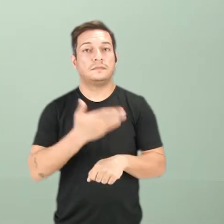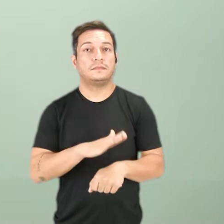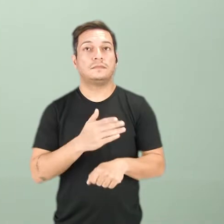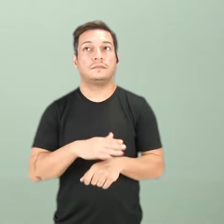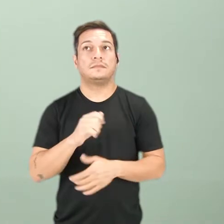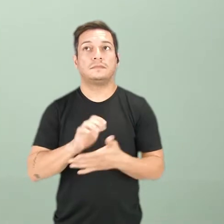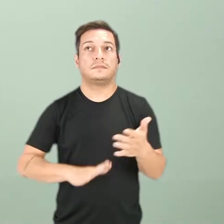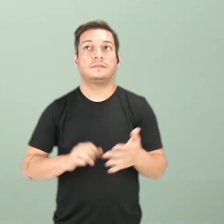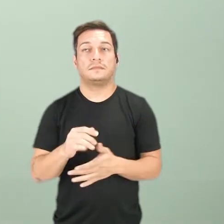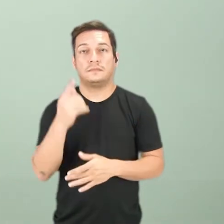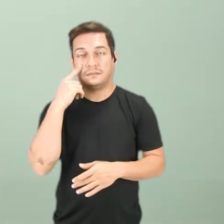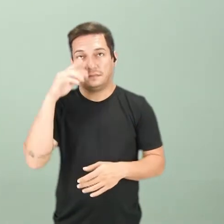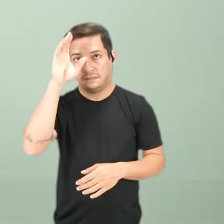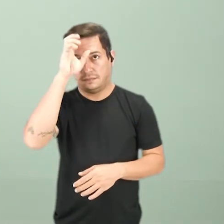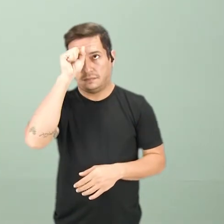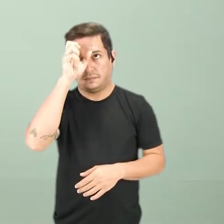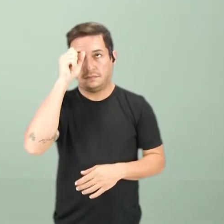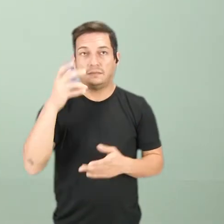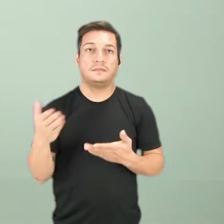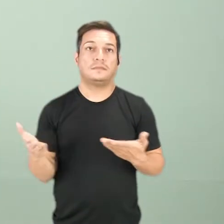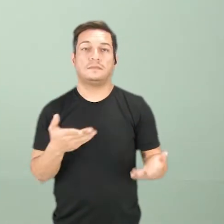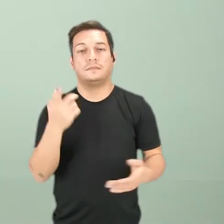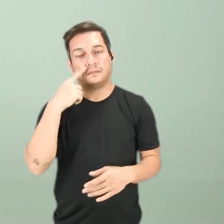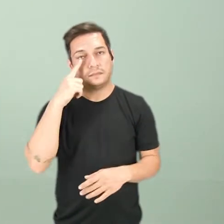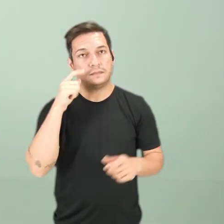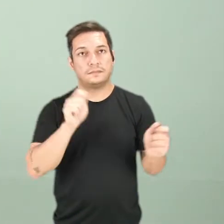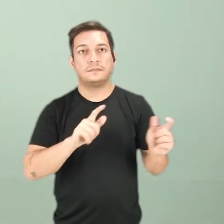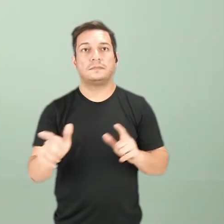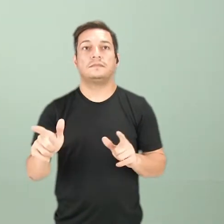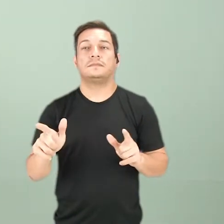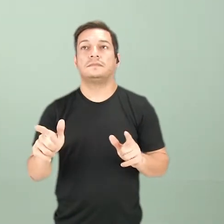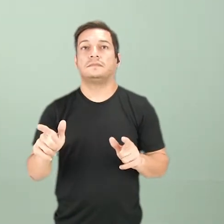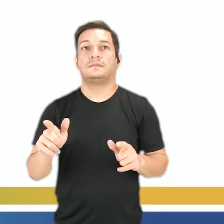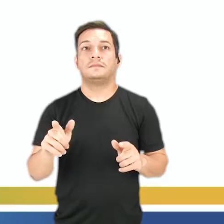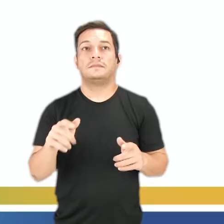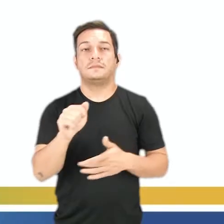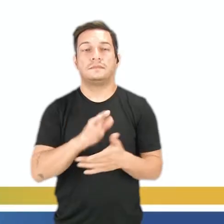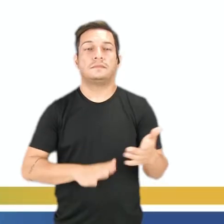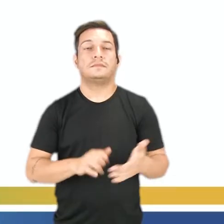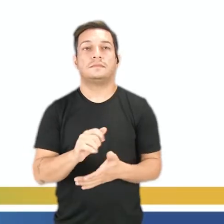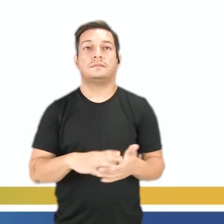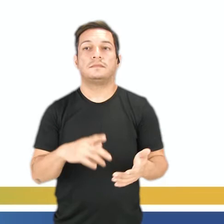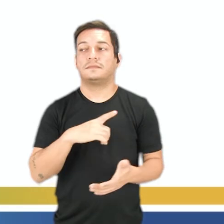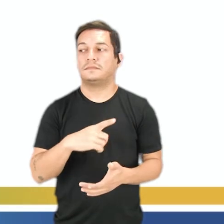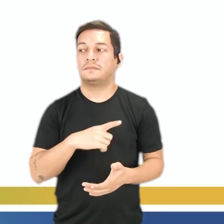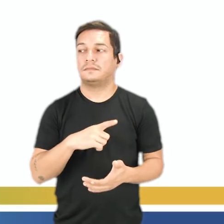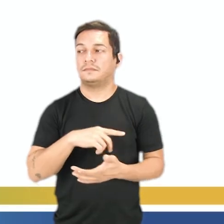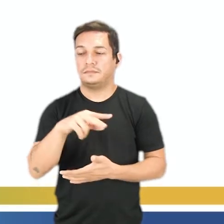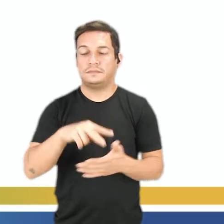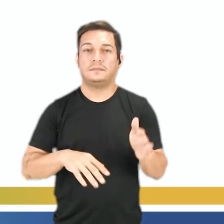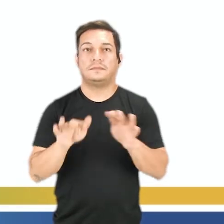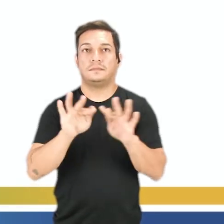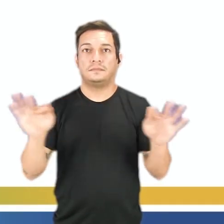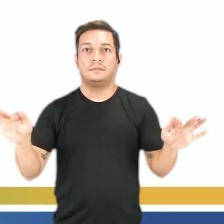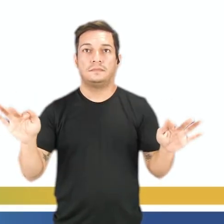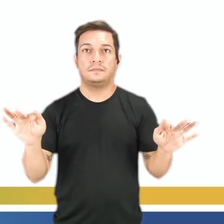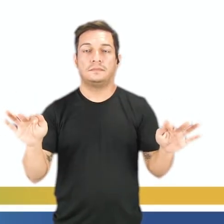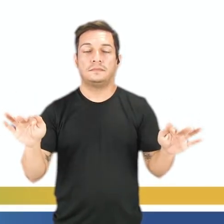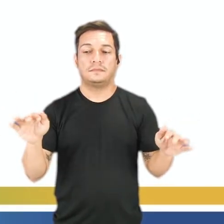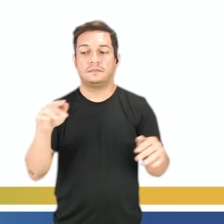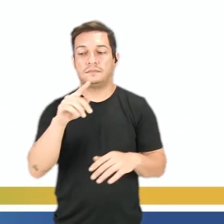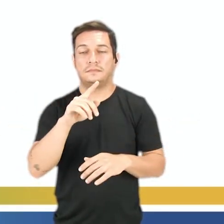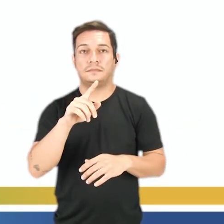vamos praticar, ver se a gente aprendeu mesmo, tá? Convido você a acompanhar comigo aí a nossa atividade. Eu tenho aí, olha, leia as